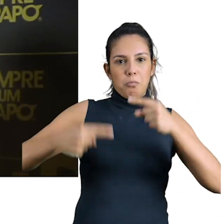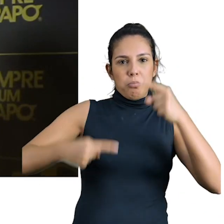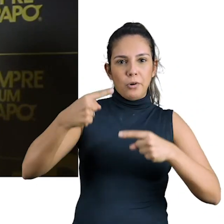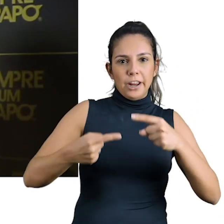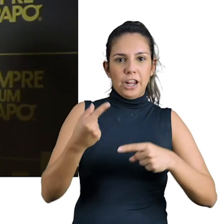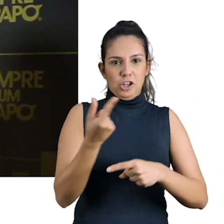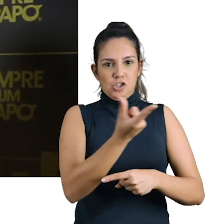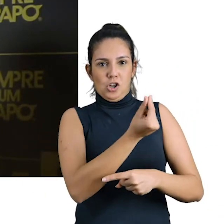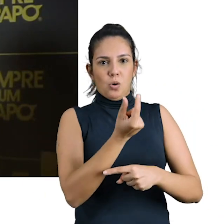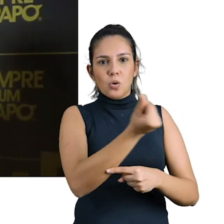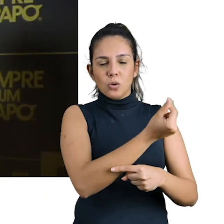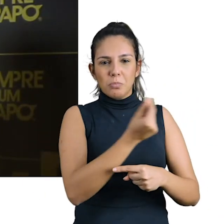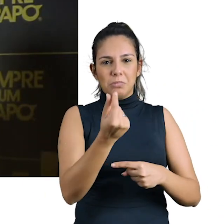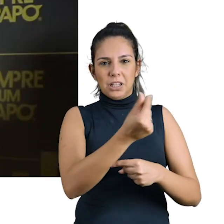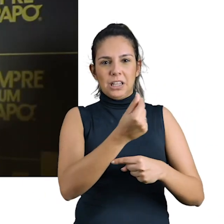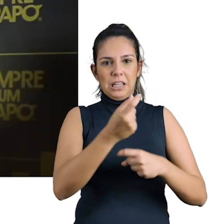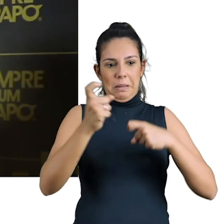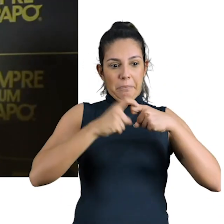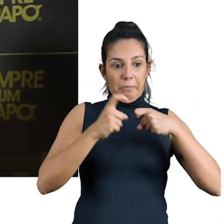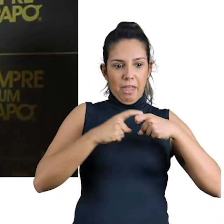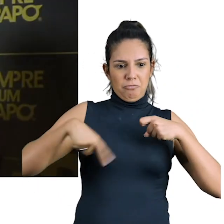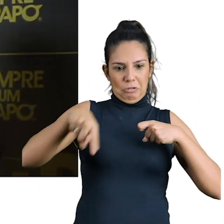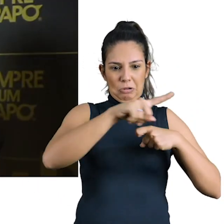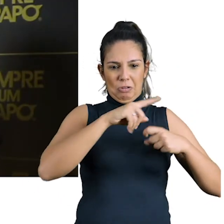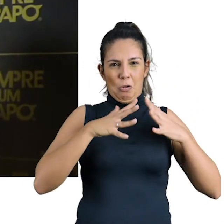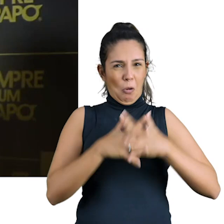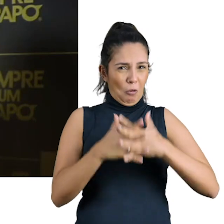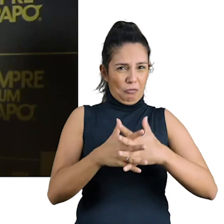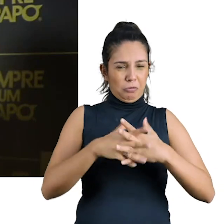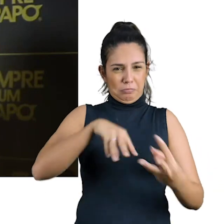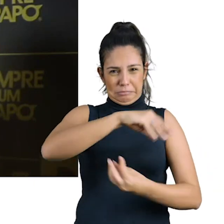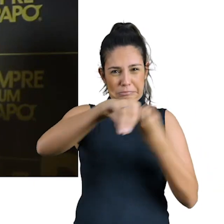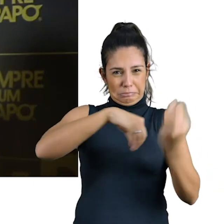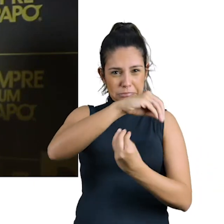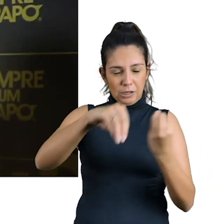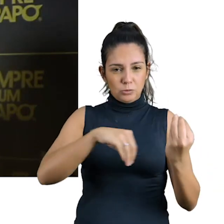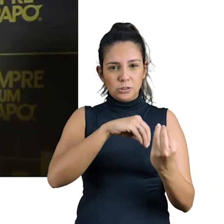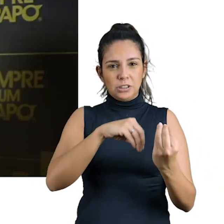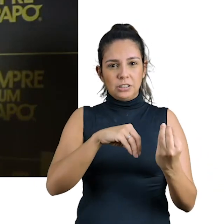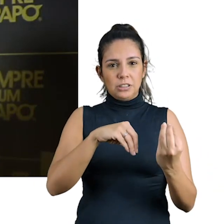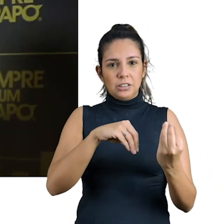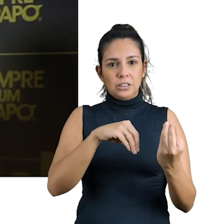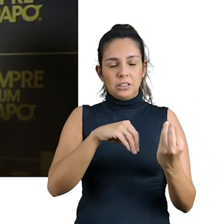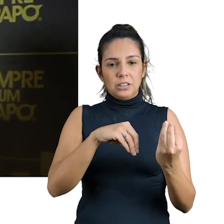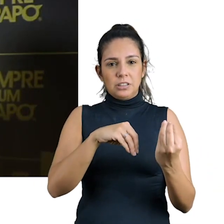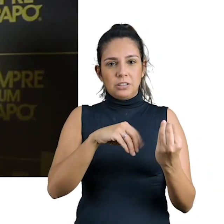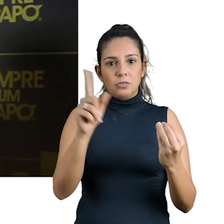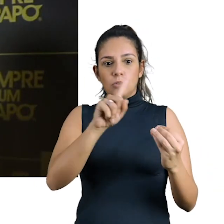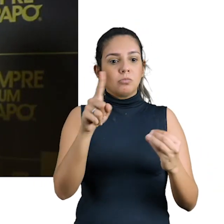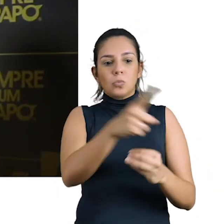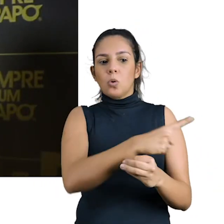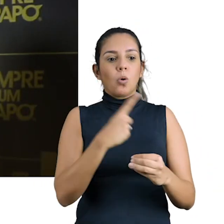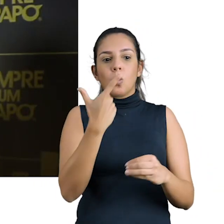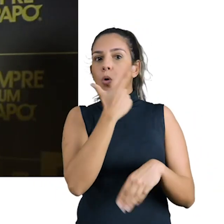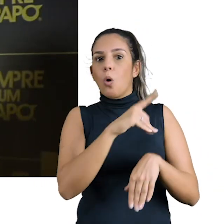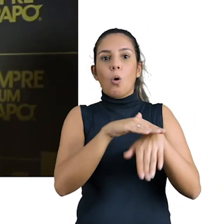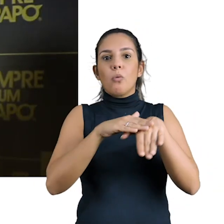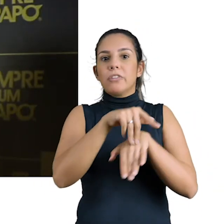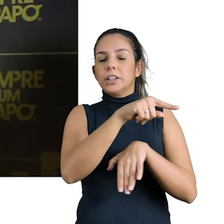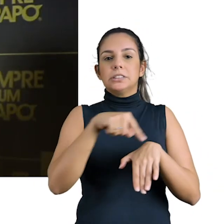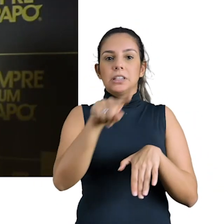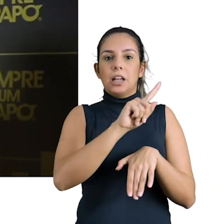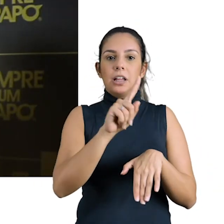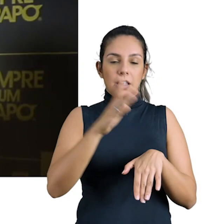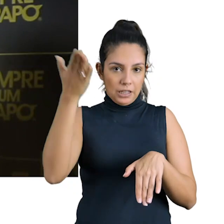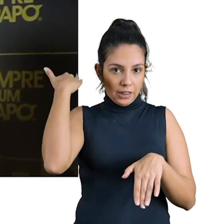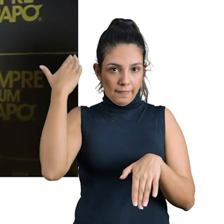política, economia e medicina chegou no momento que eles não estão mais se entendendo. No